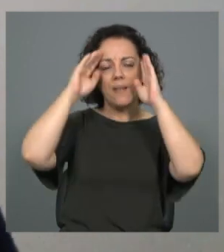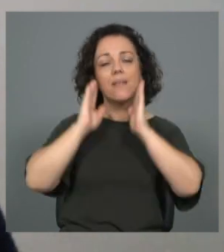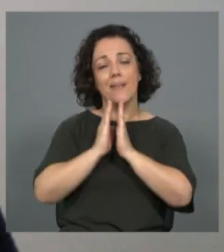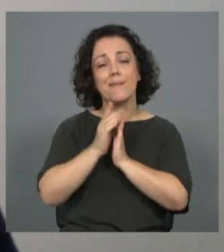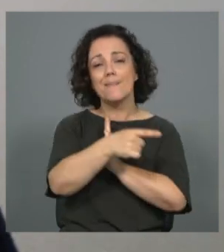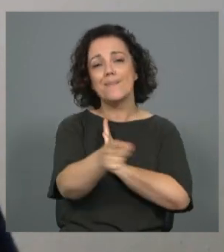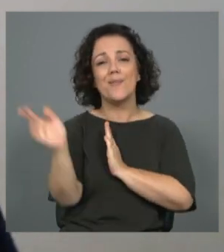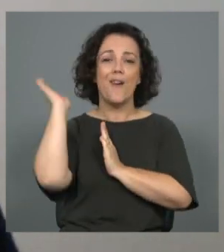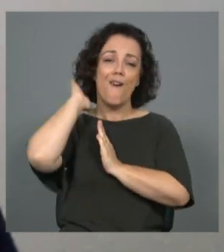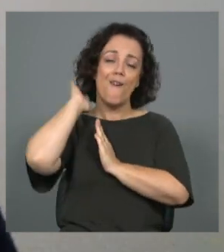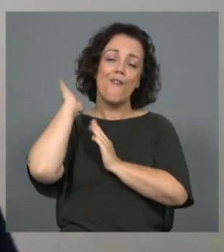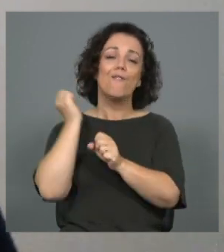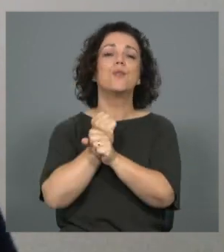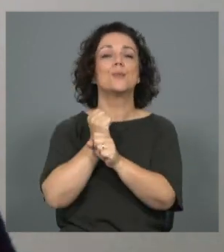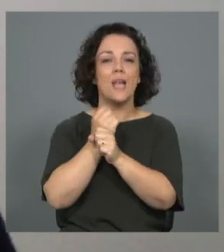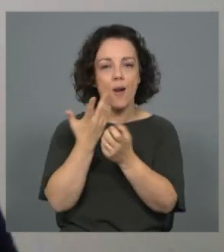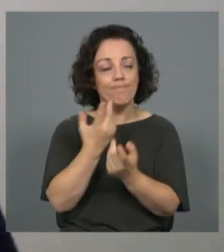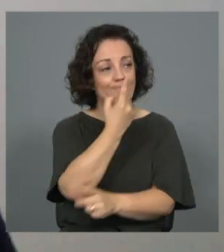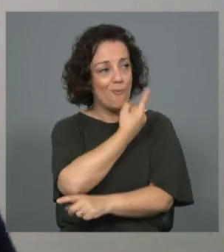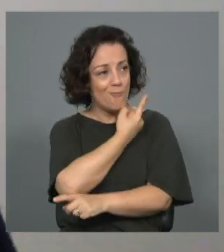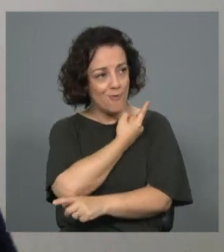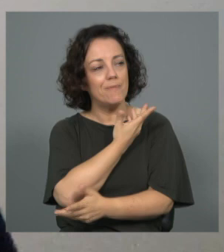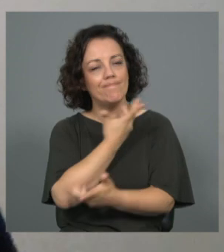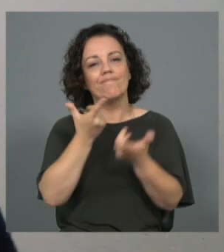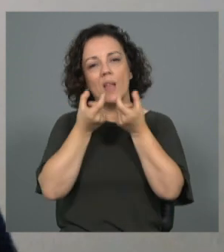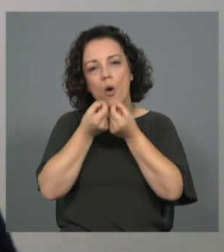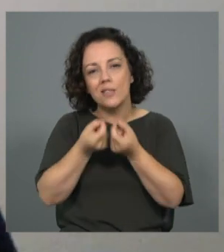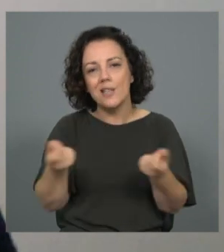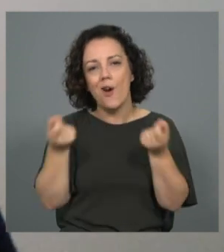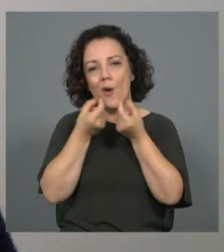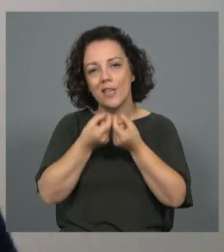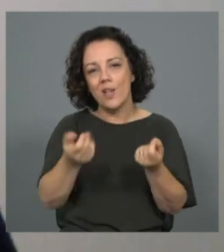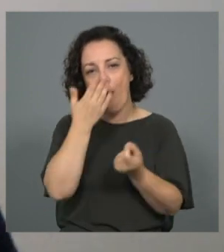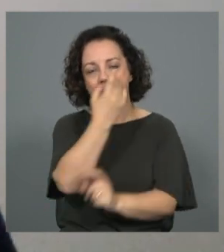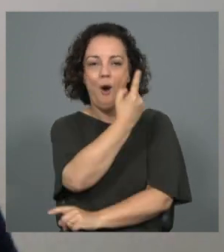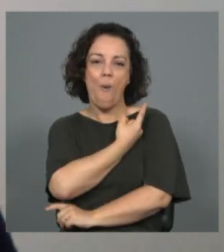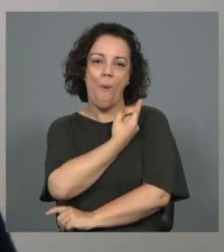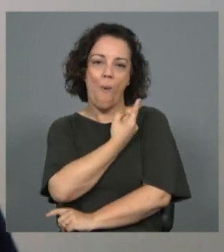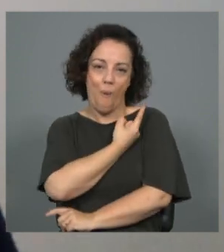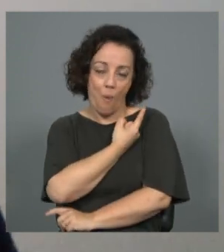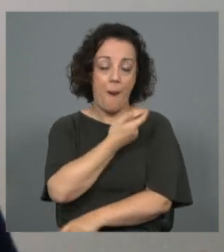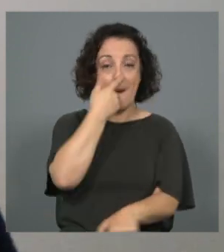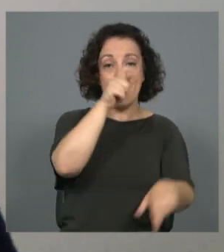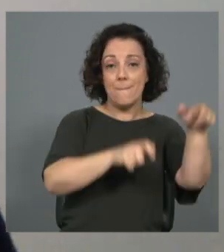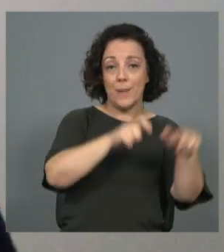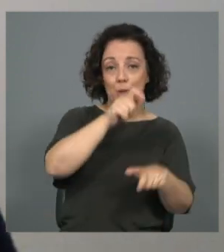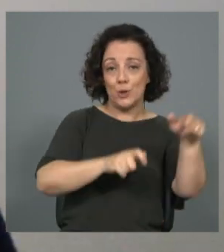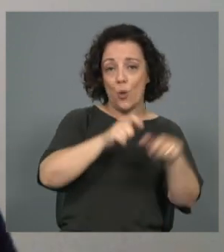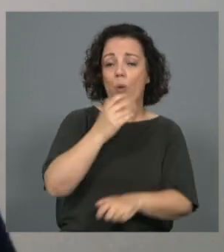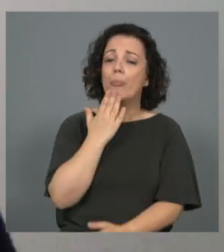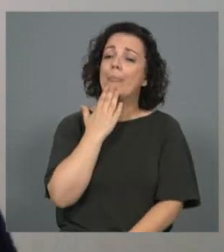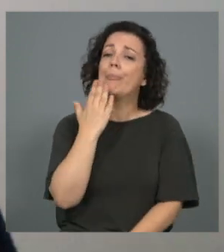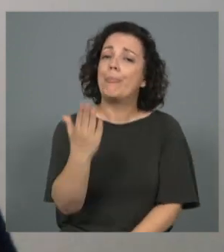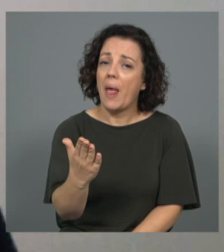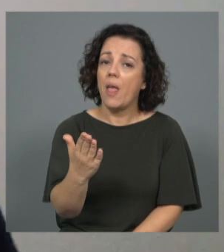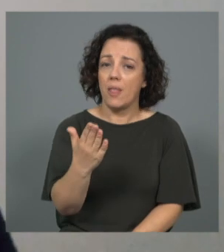função de oração, de serem as intermediárias entre aquilo que são os pedidos feitos ao